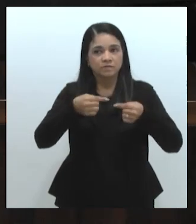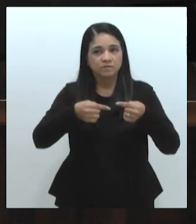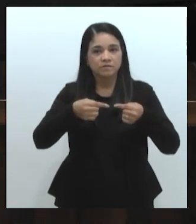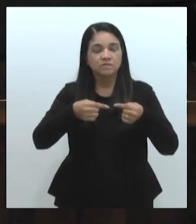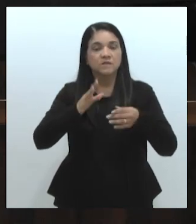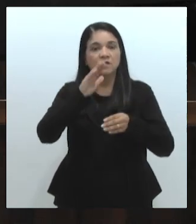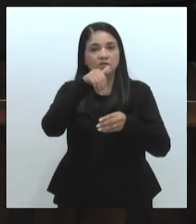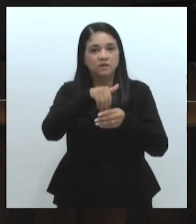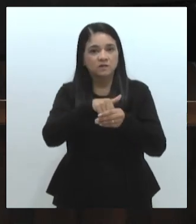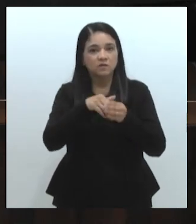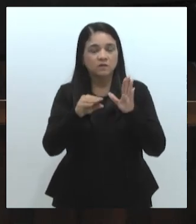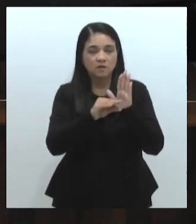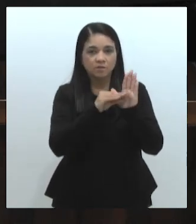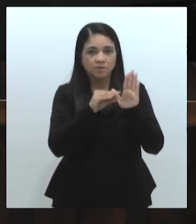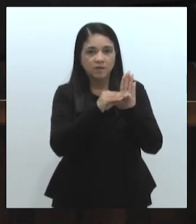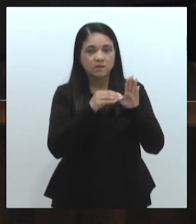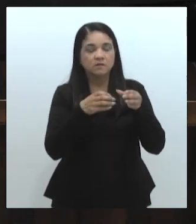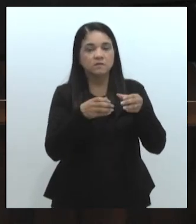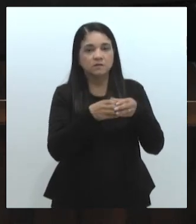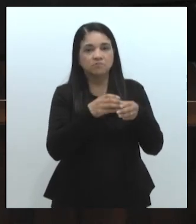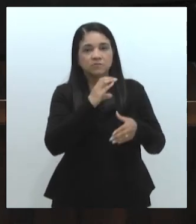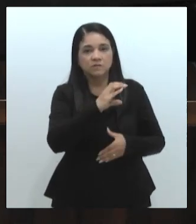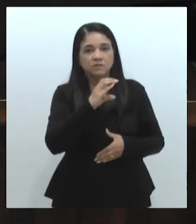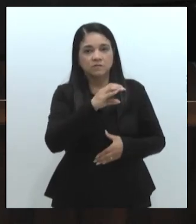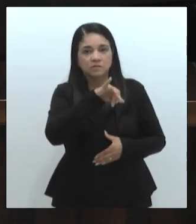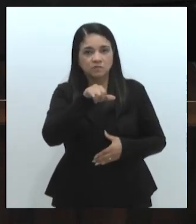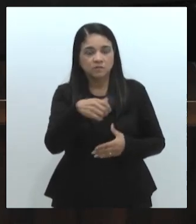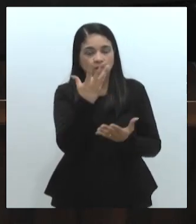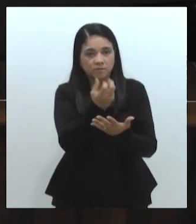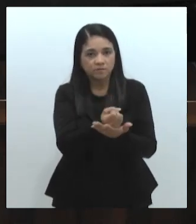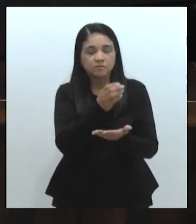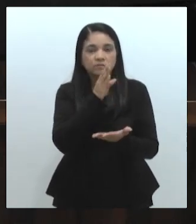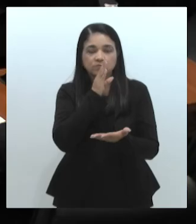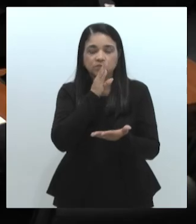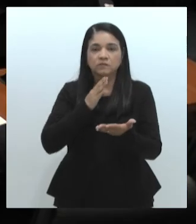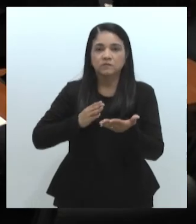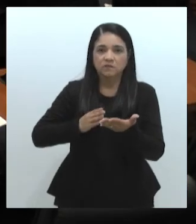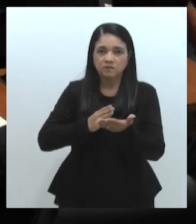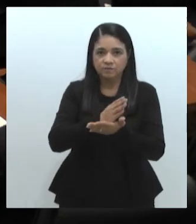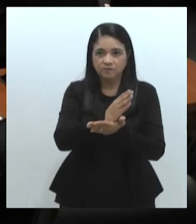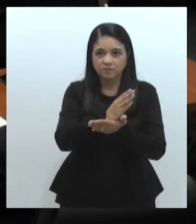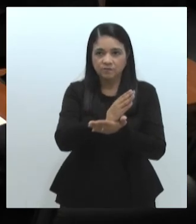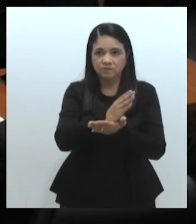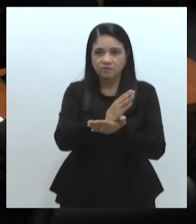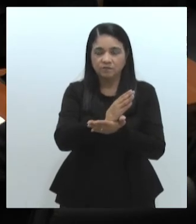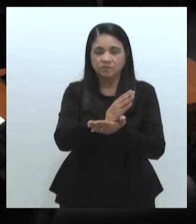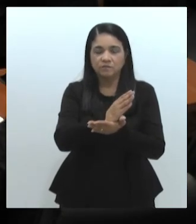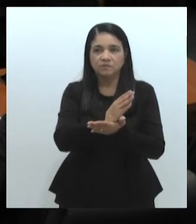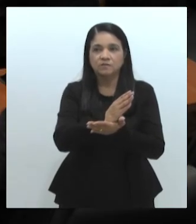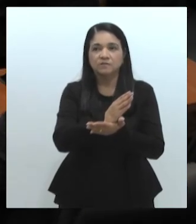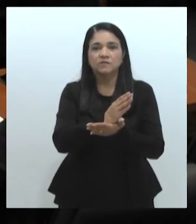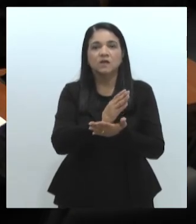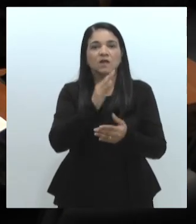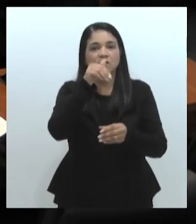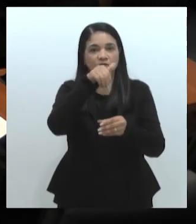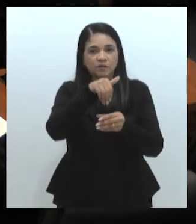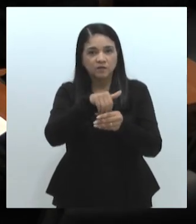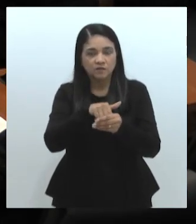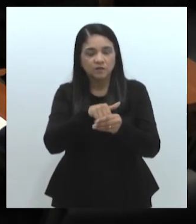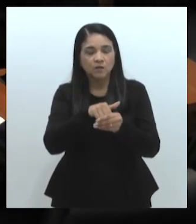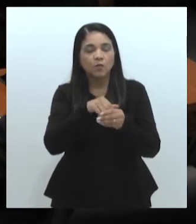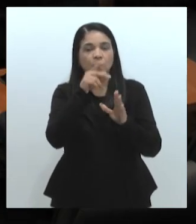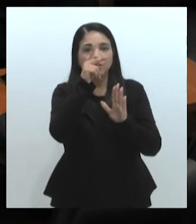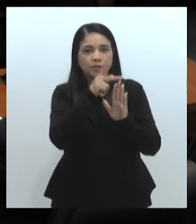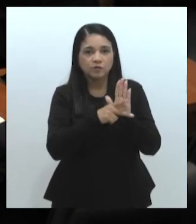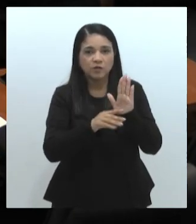votação, a emenda da Comissão de Constituição e Justiça. Senhores que aprovam, permaneçam como estão. Aprovado. Em votação, o projeto